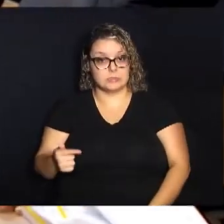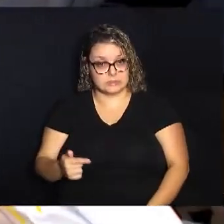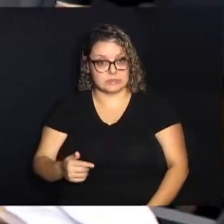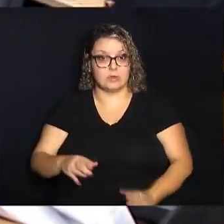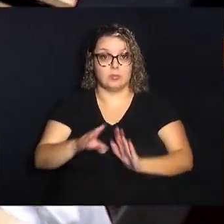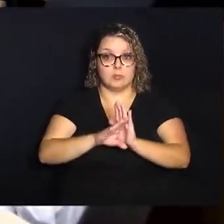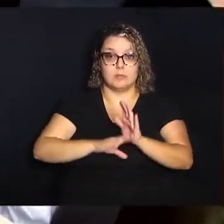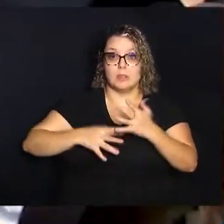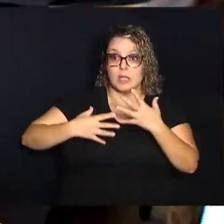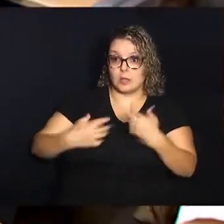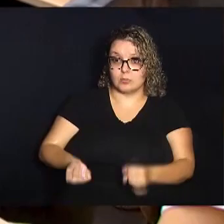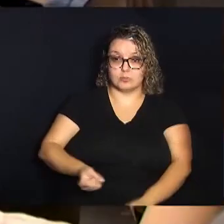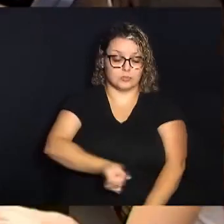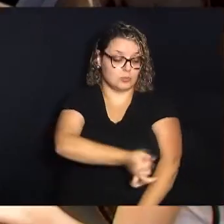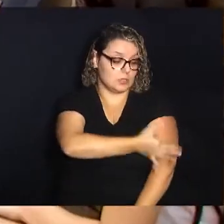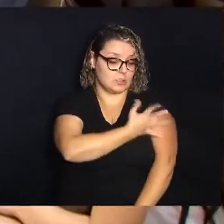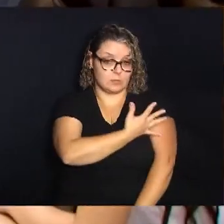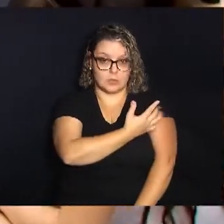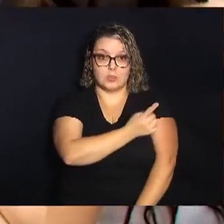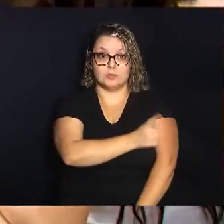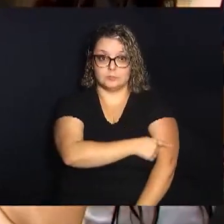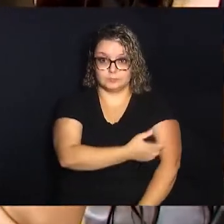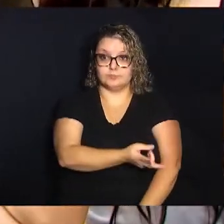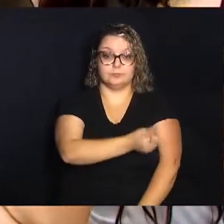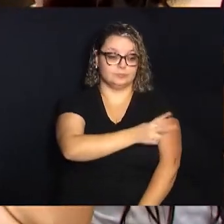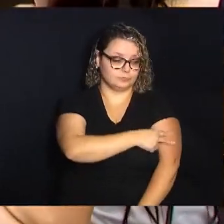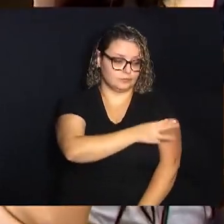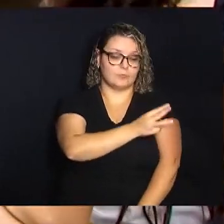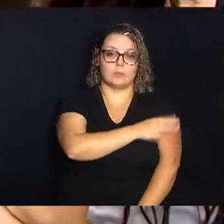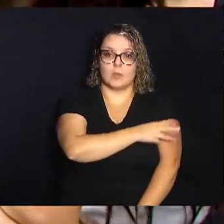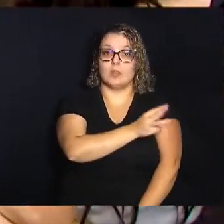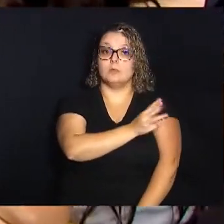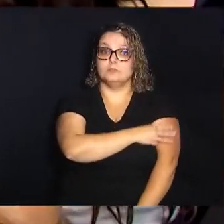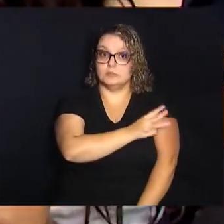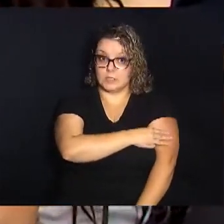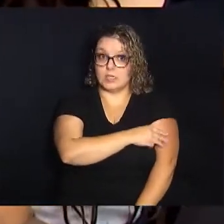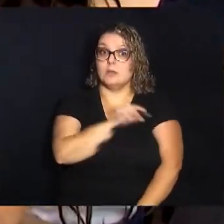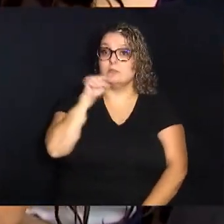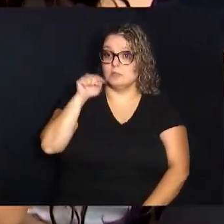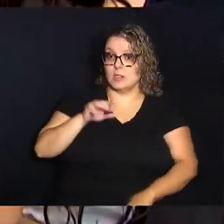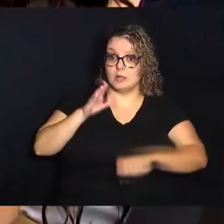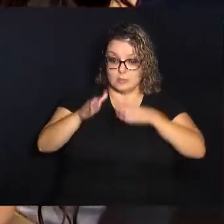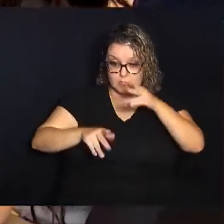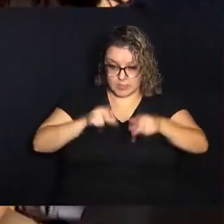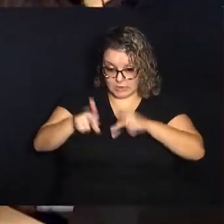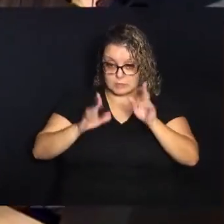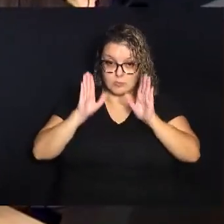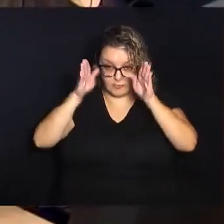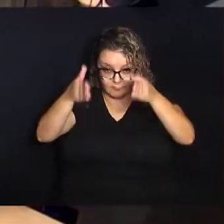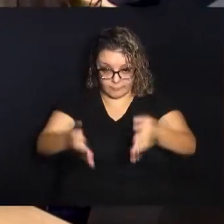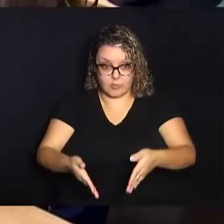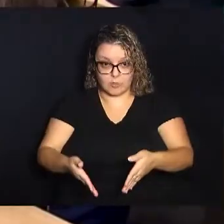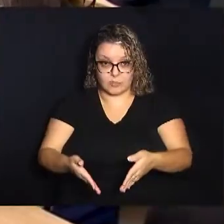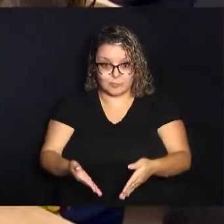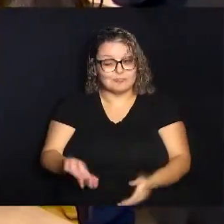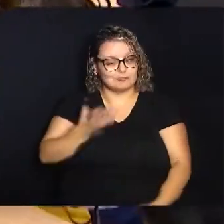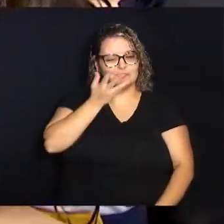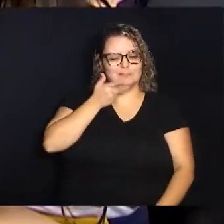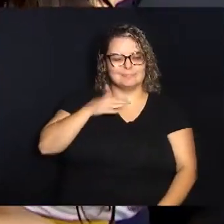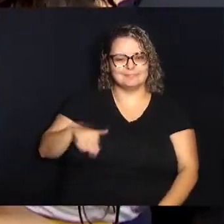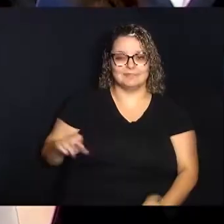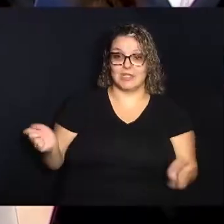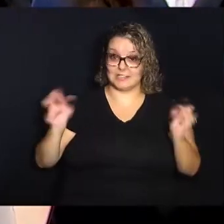do Ensino Fundamental 1, com atividades direcionadas para esse público bem jovem, mas muito atento às questões